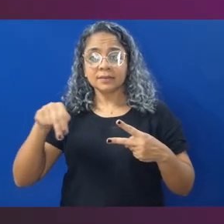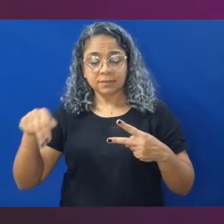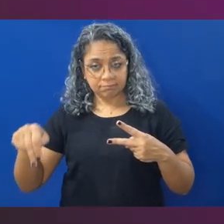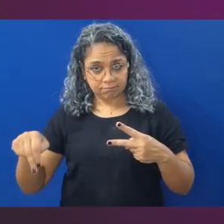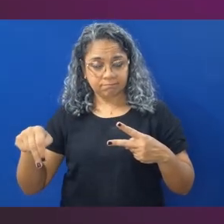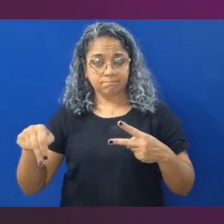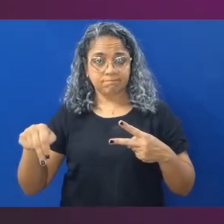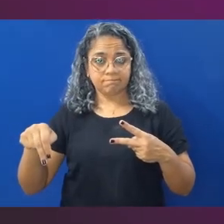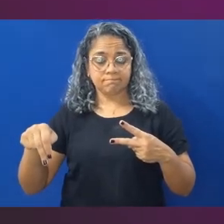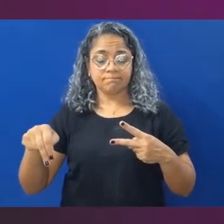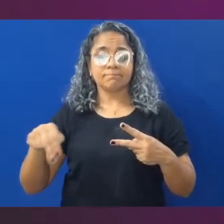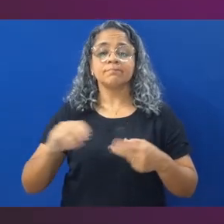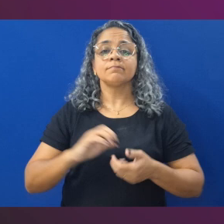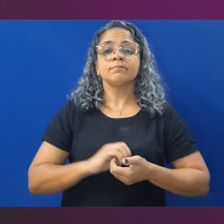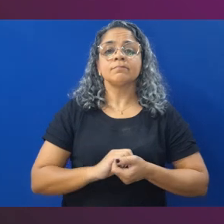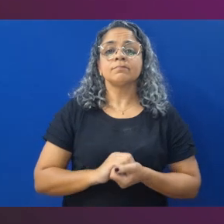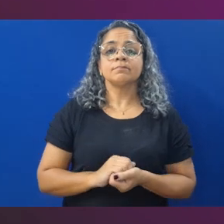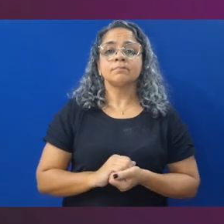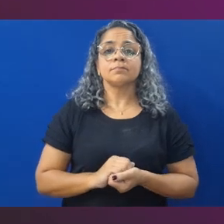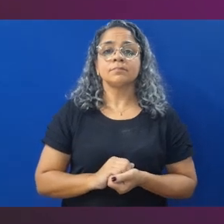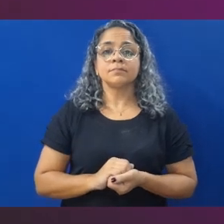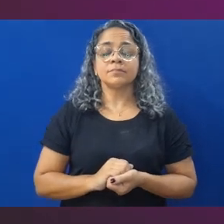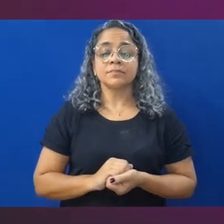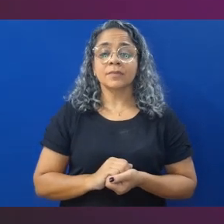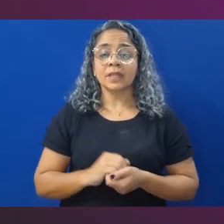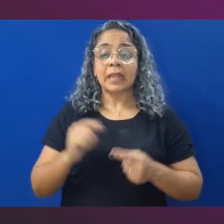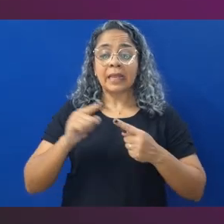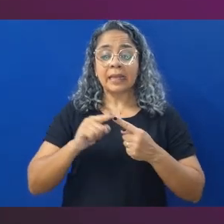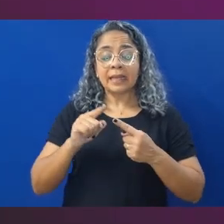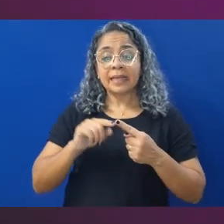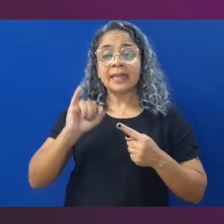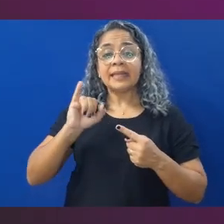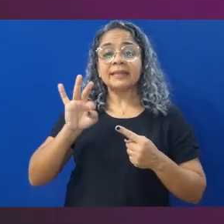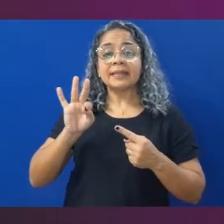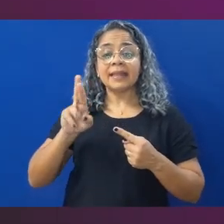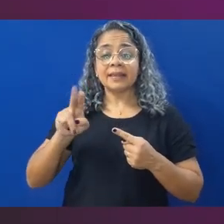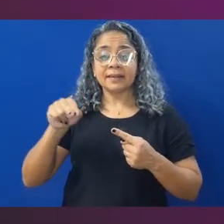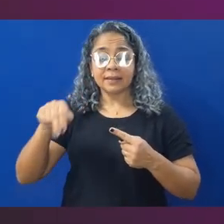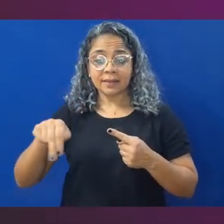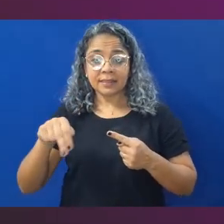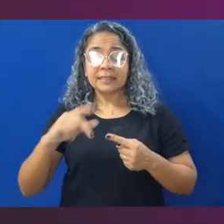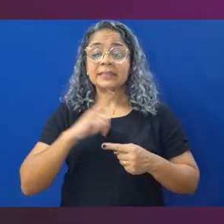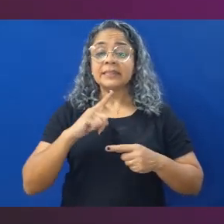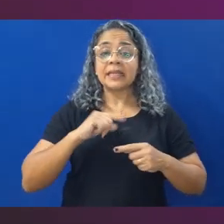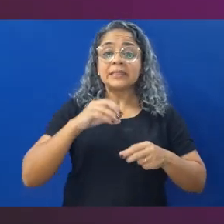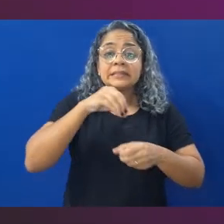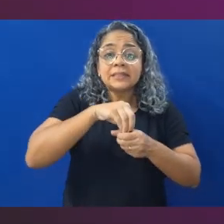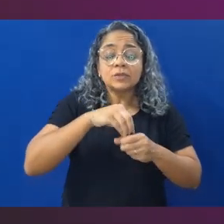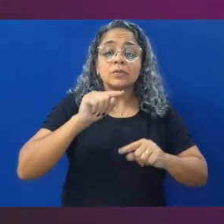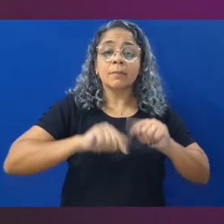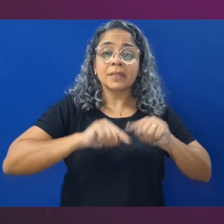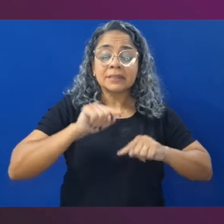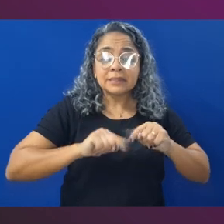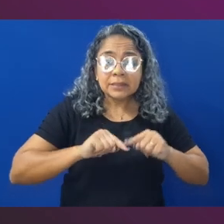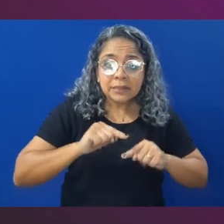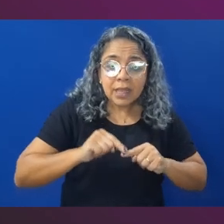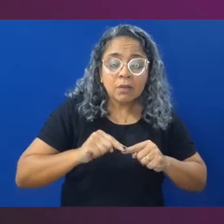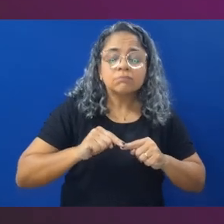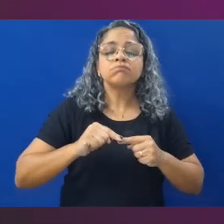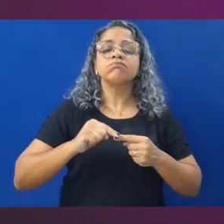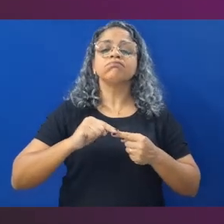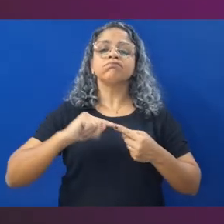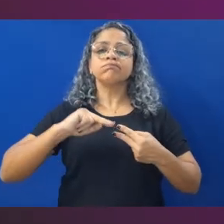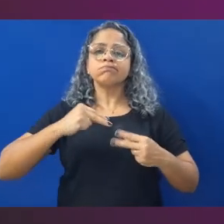os não análogos de nucleosídeos. Os análogos são aqueles que se ligam ao material genético, fazendo com